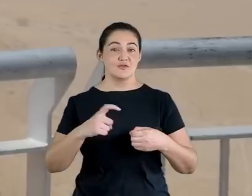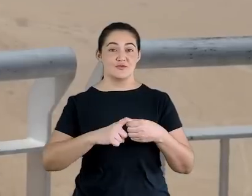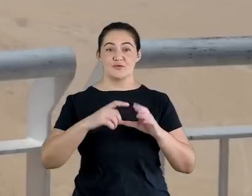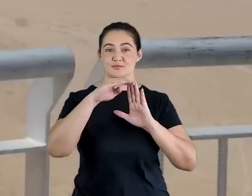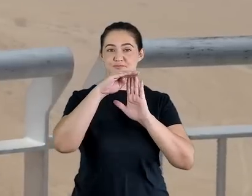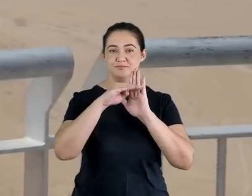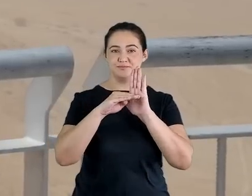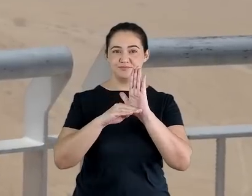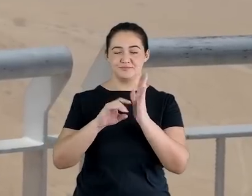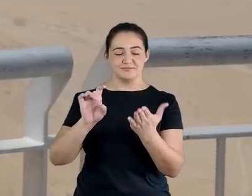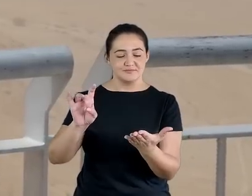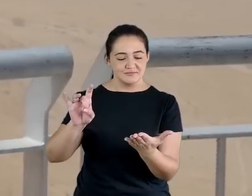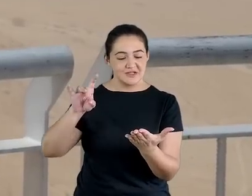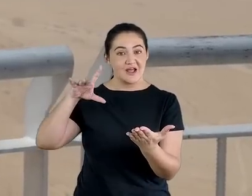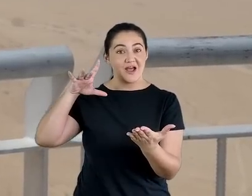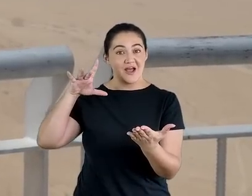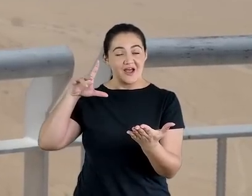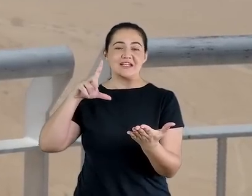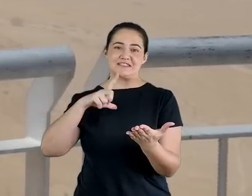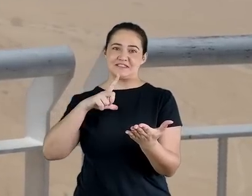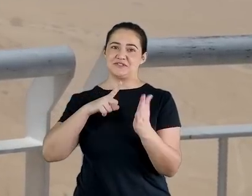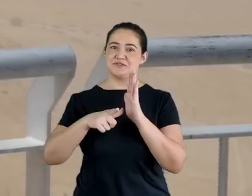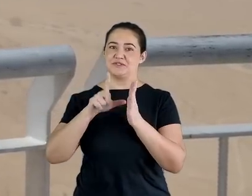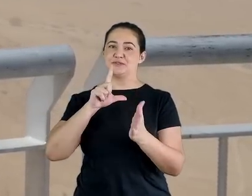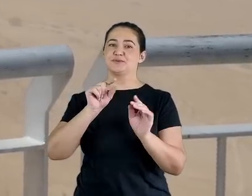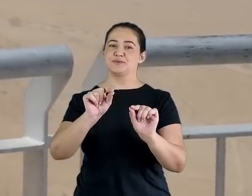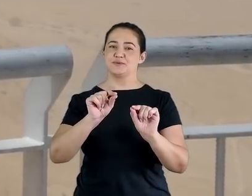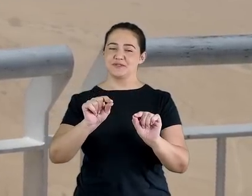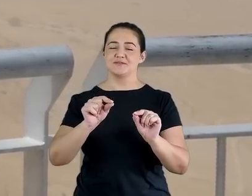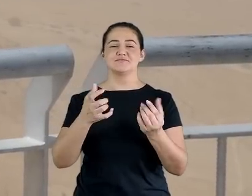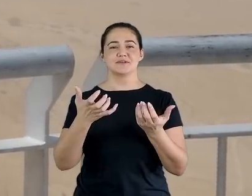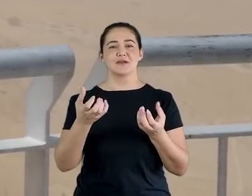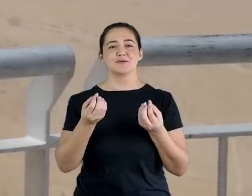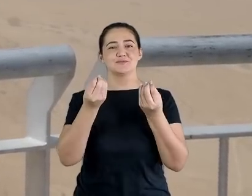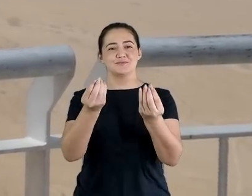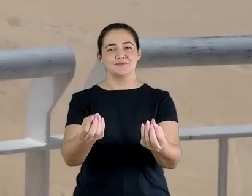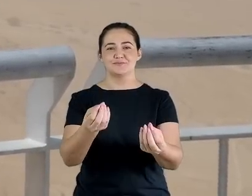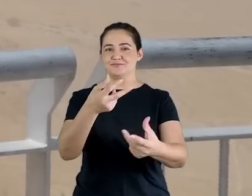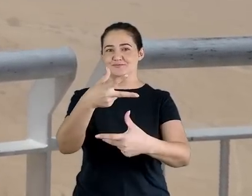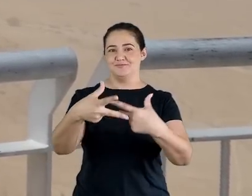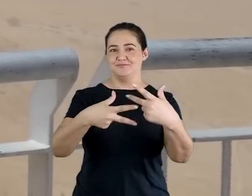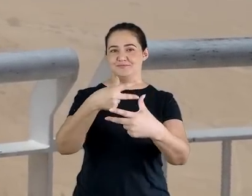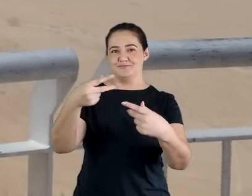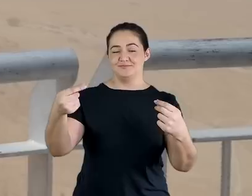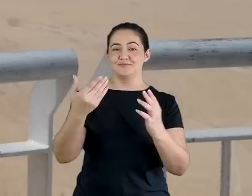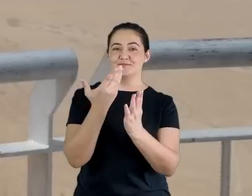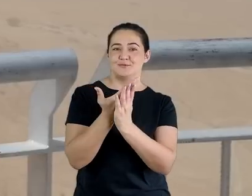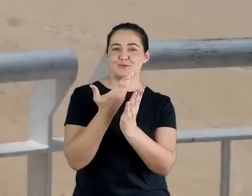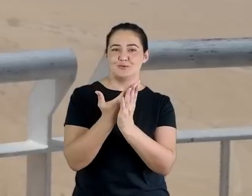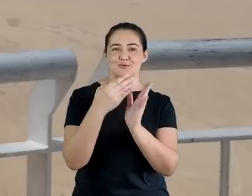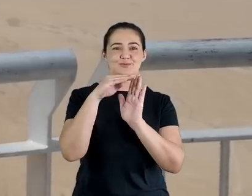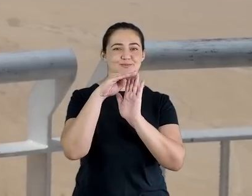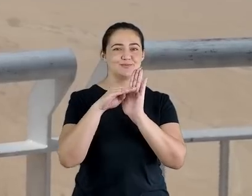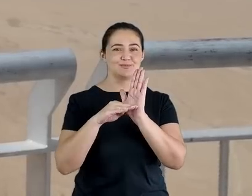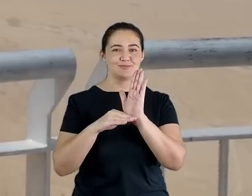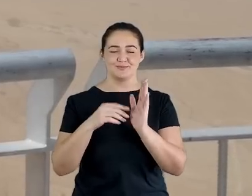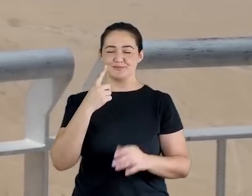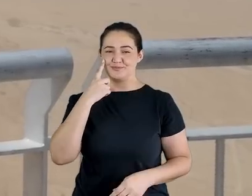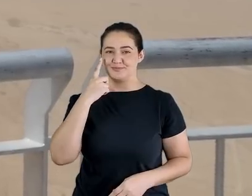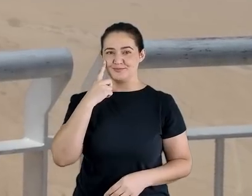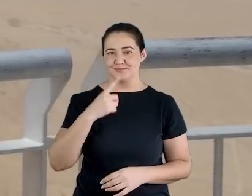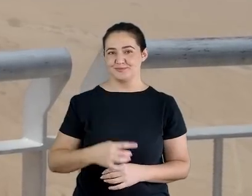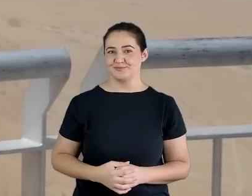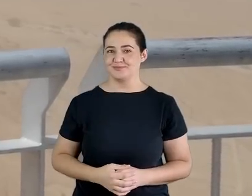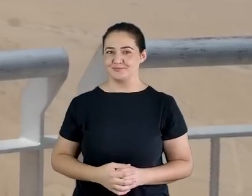De volta com o programa Evidências, mas eu não posso dar continuidade ao nosso tema sem primeiro presentear você com o Guia de Estudos